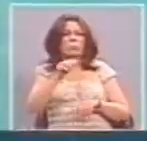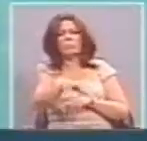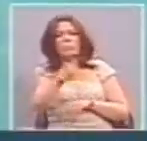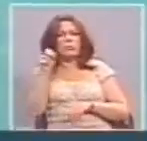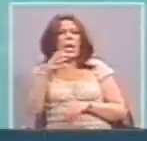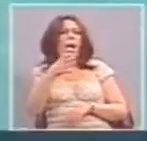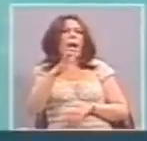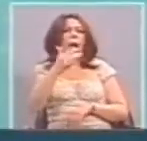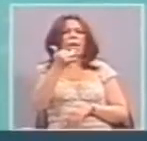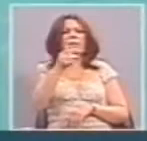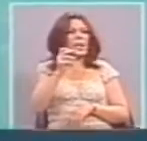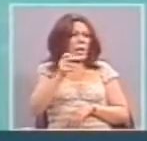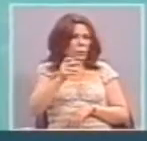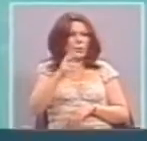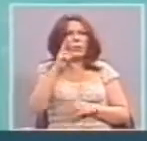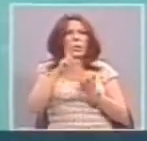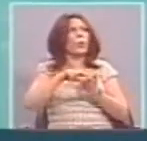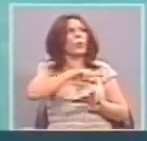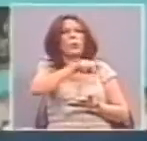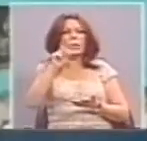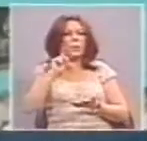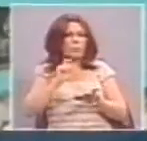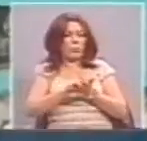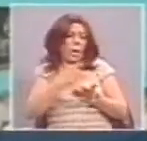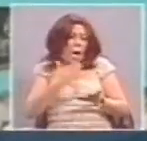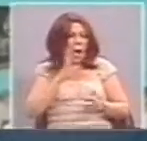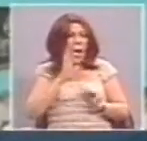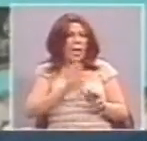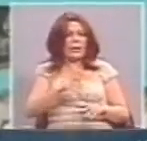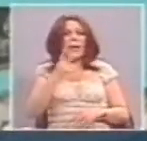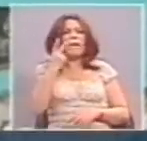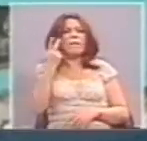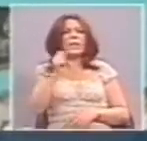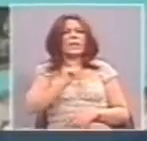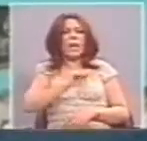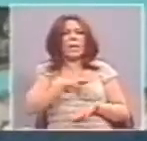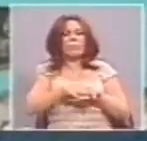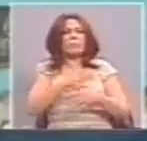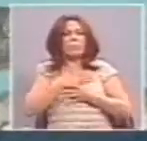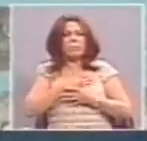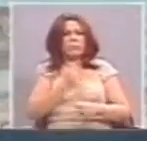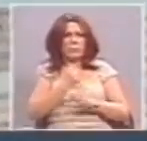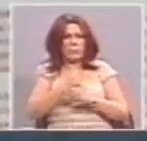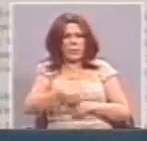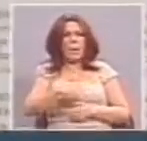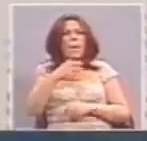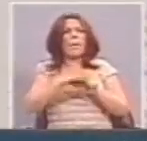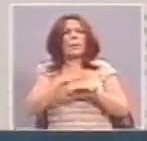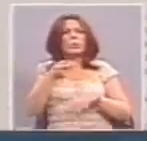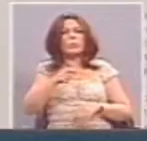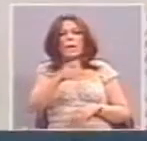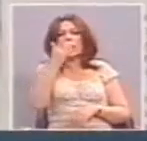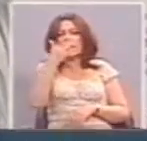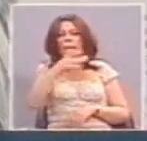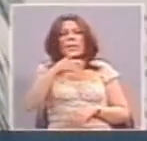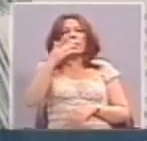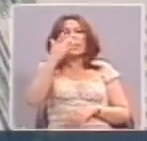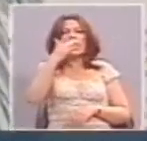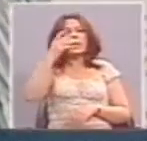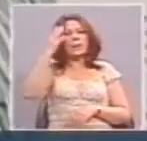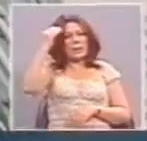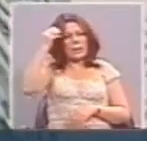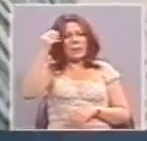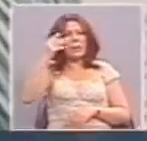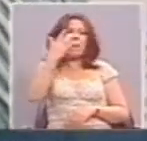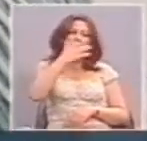anos. Reconhecida como uma espécie que marcou e continua a marcar a vida pescatória local, peixe-espada de Sesimbra, a preto e branco, é a obra que dá